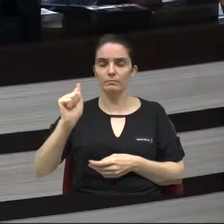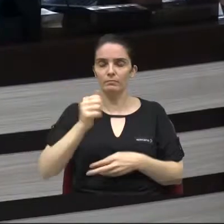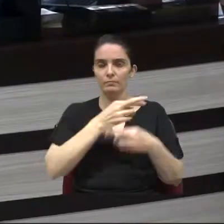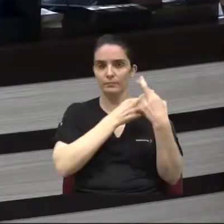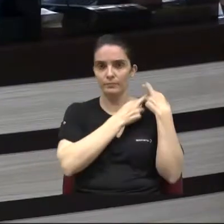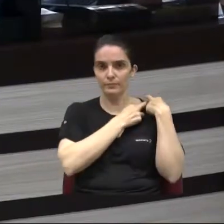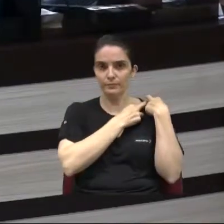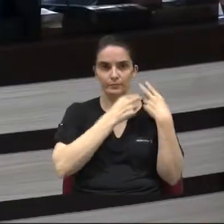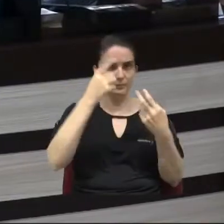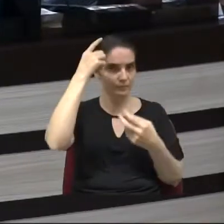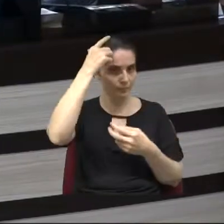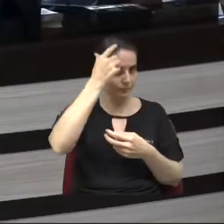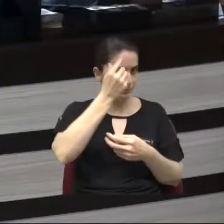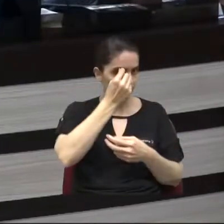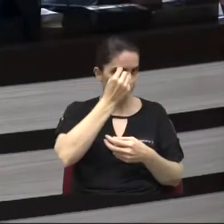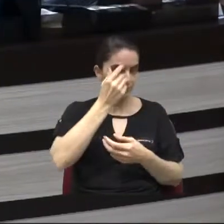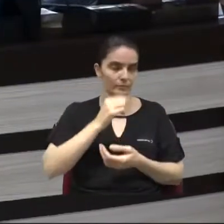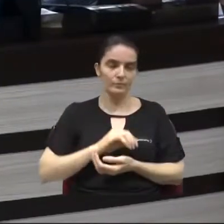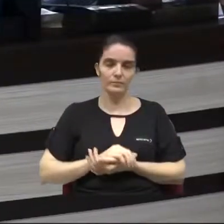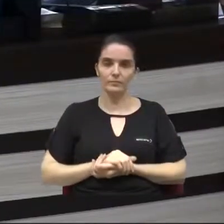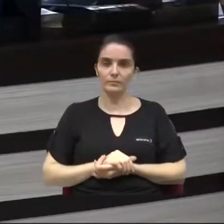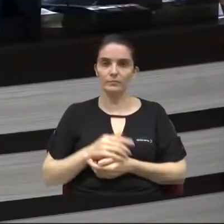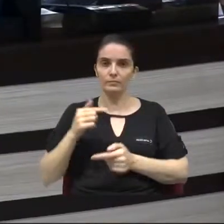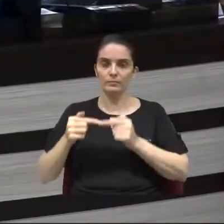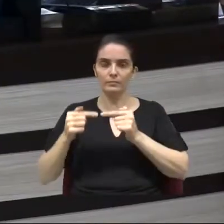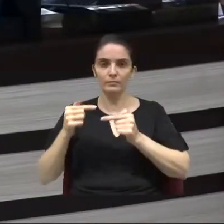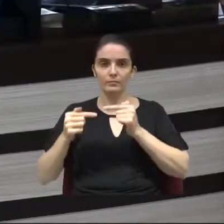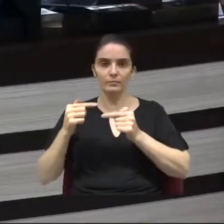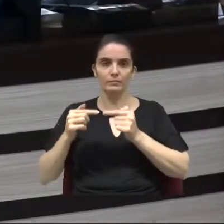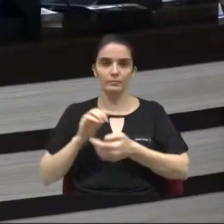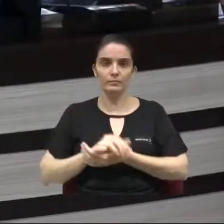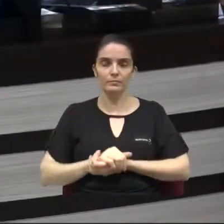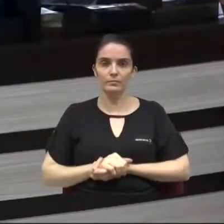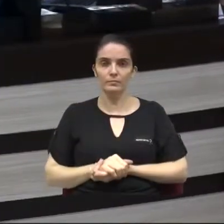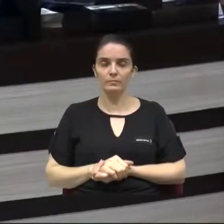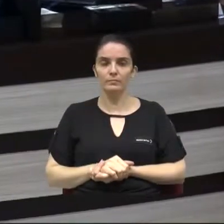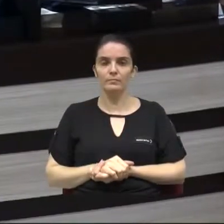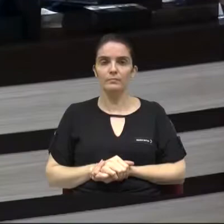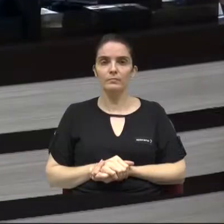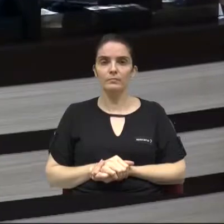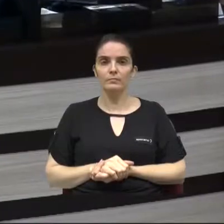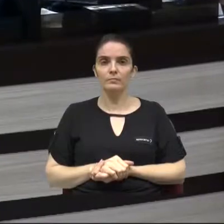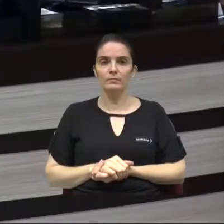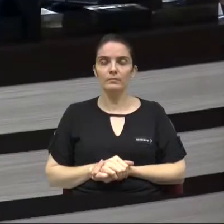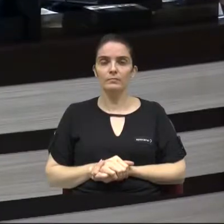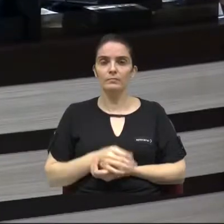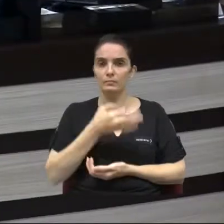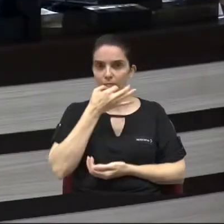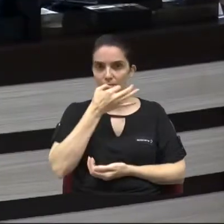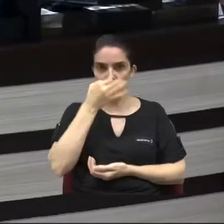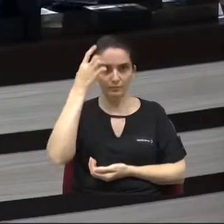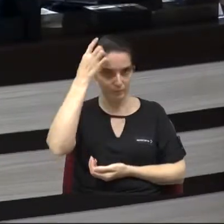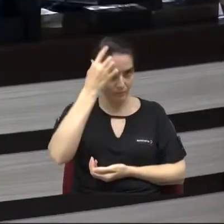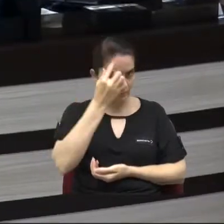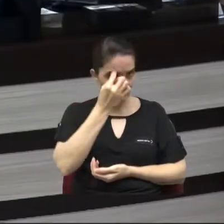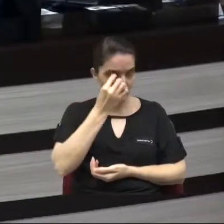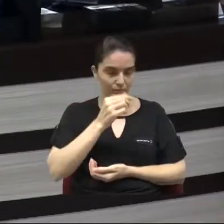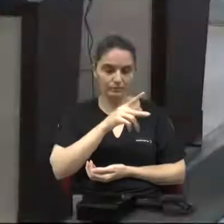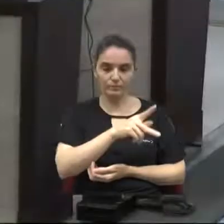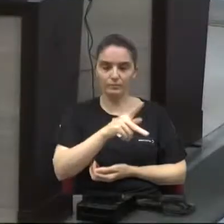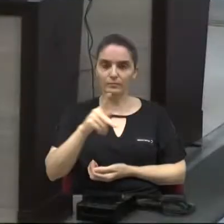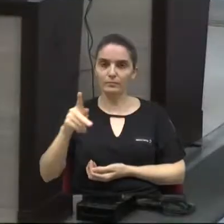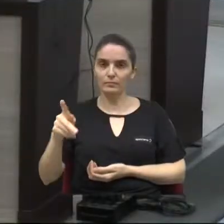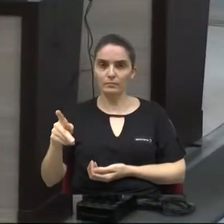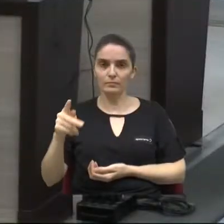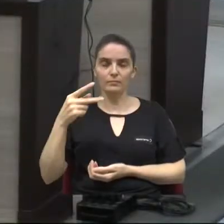Anderson Cornélio Pereira. Em discussão. Desejo discutir, Com presidente. a palavra, vereador Anderson Pereira. Senhor